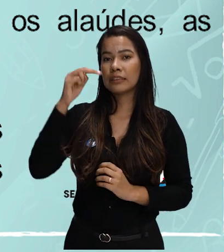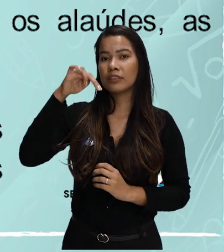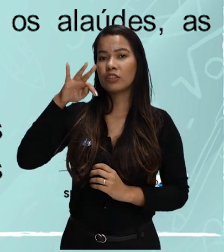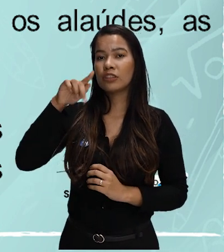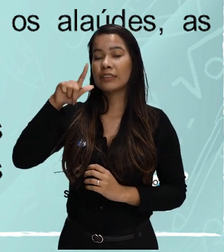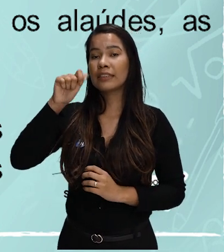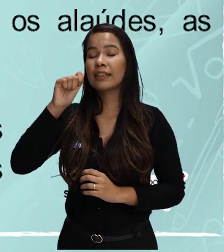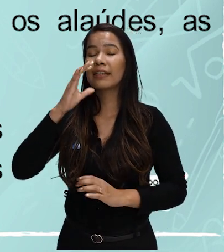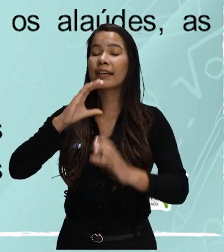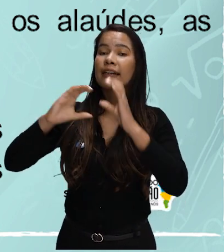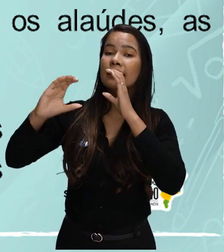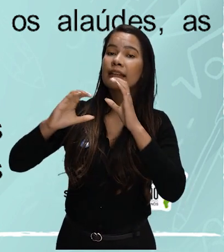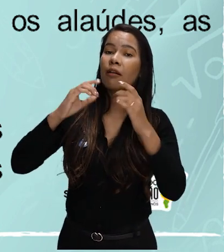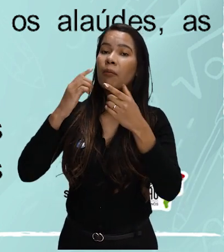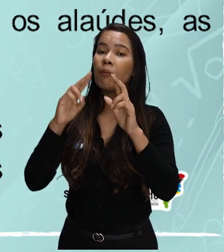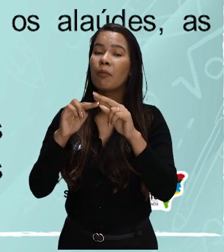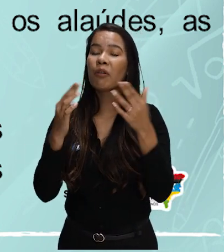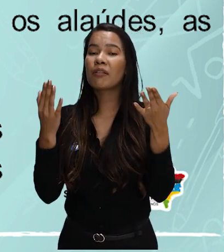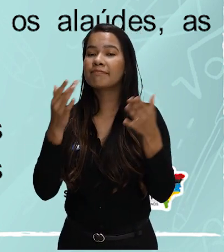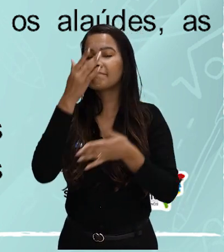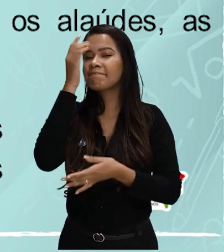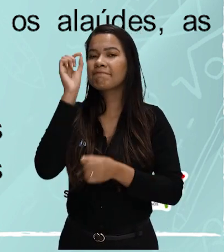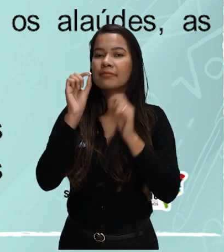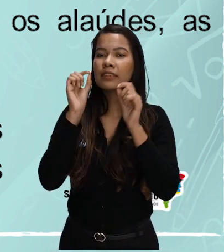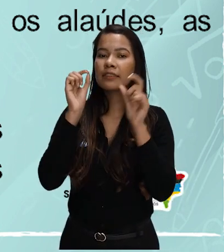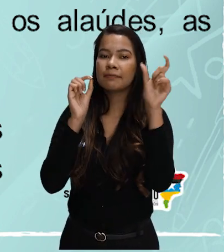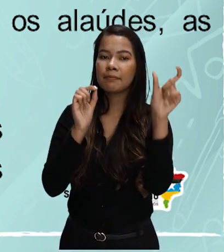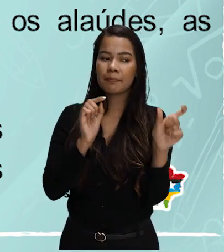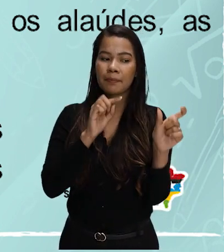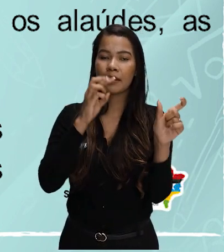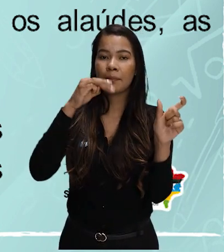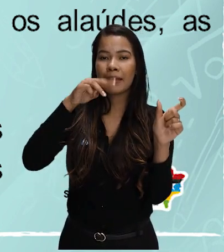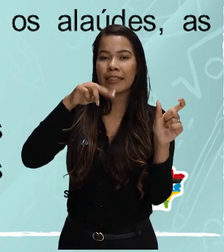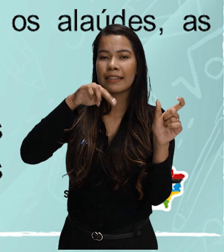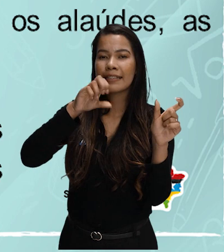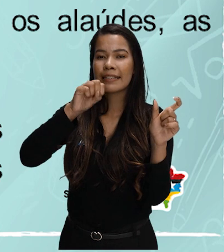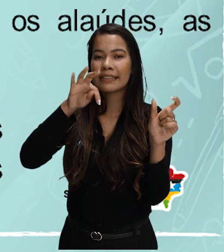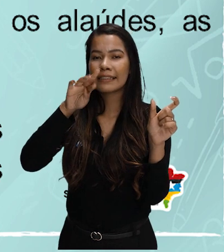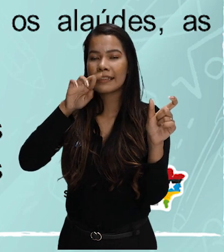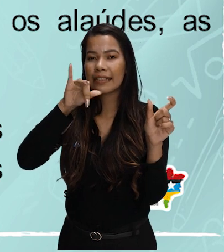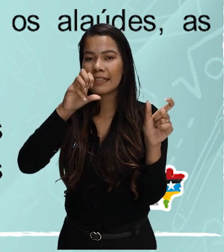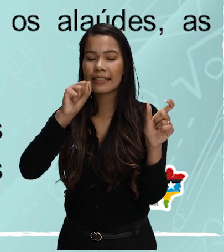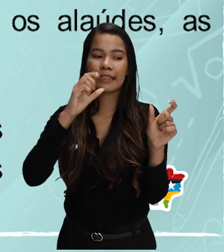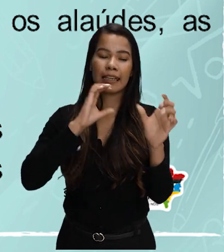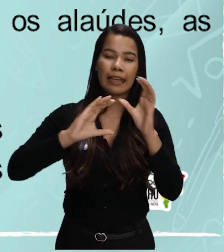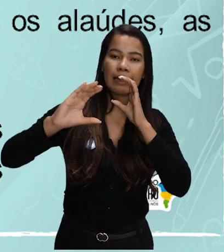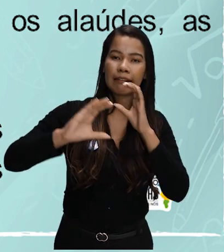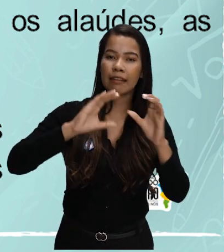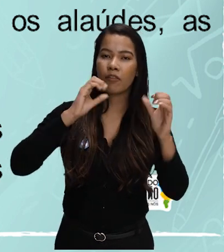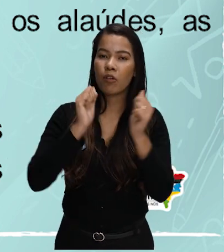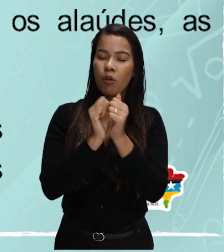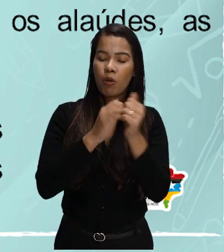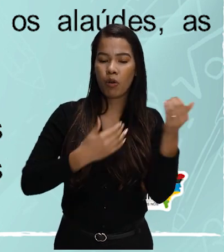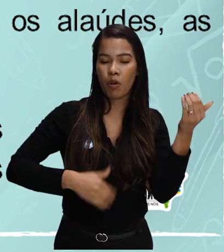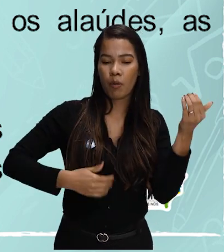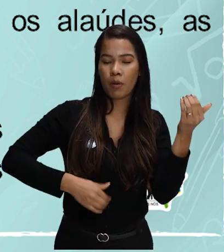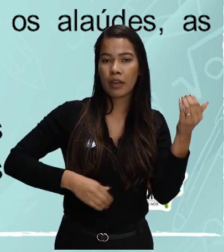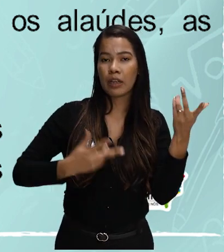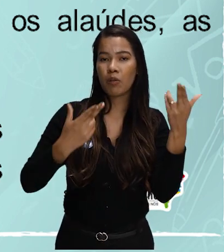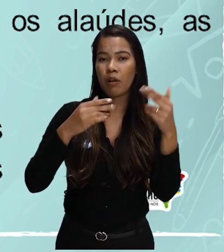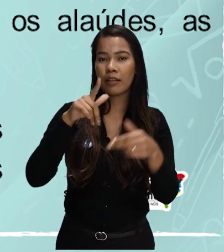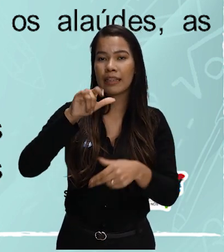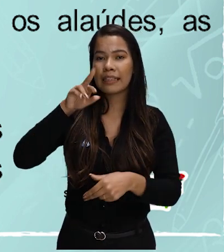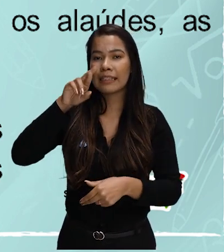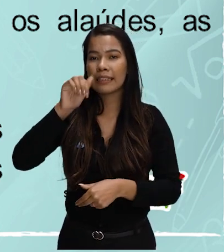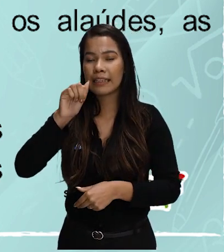recitada? Não, ela era cantada. Por quem? Pelos menestréis. E eles executavam as cantigas ao som de instrumentos, como a lira, como os alaúdes,